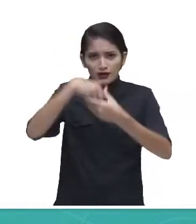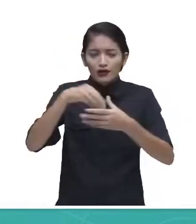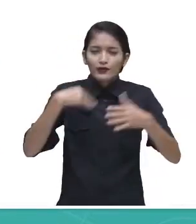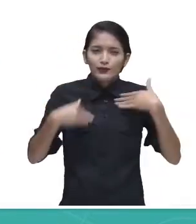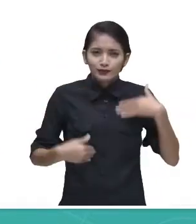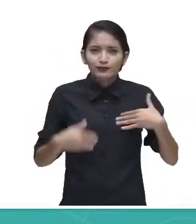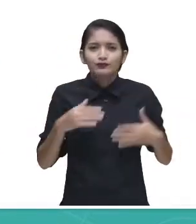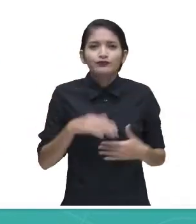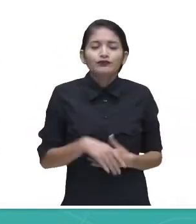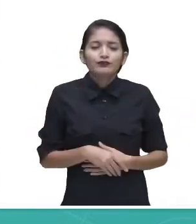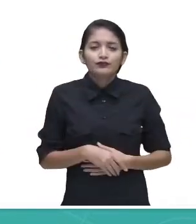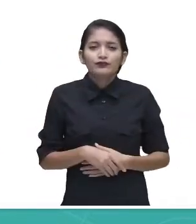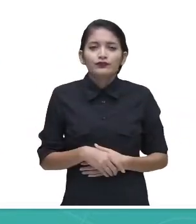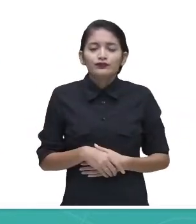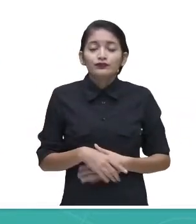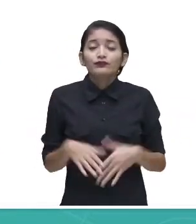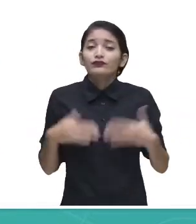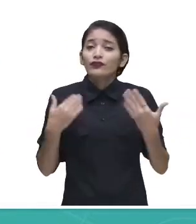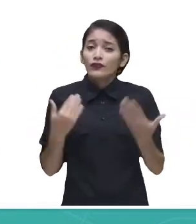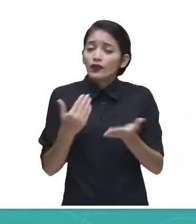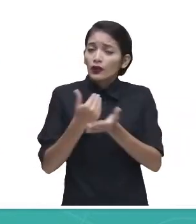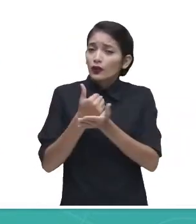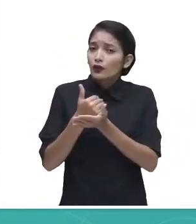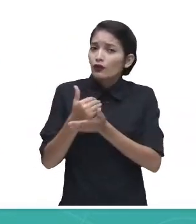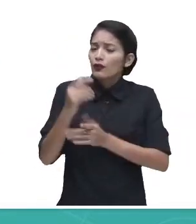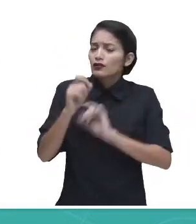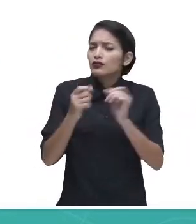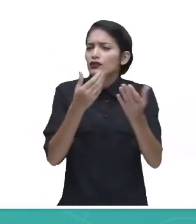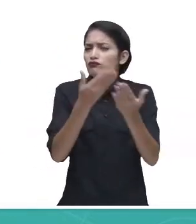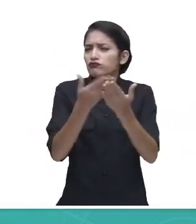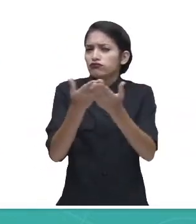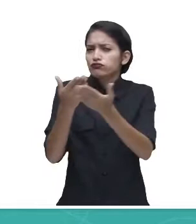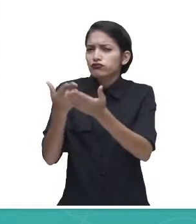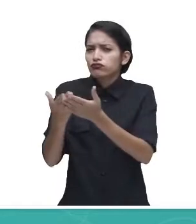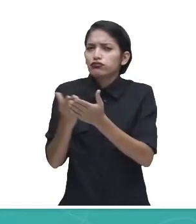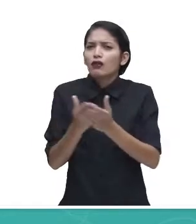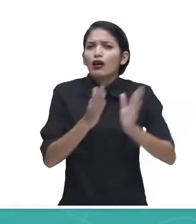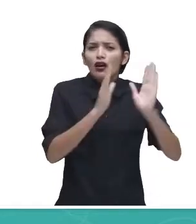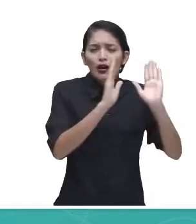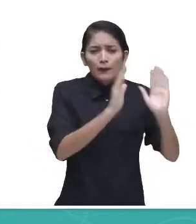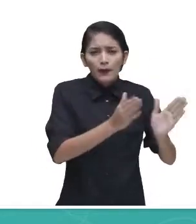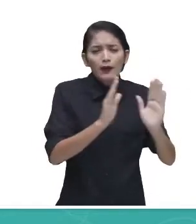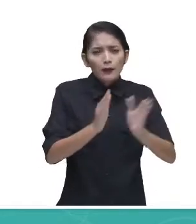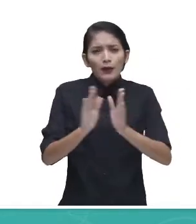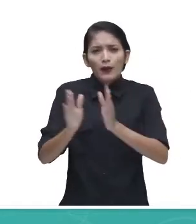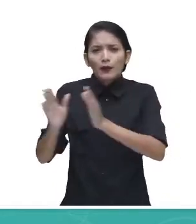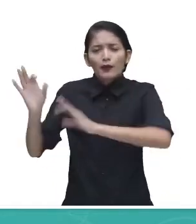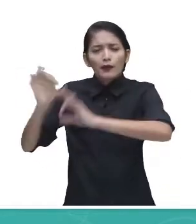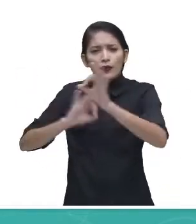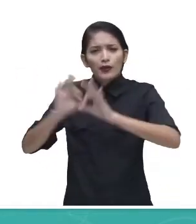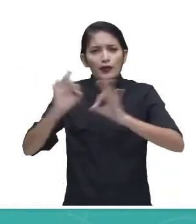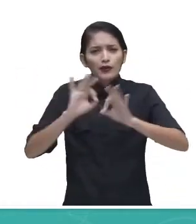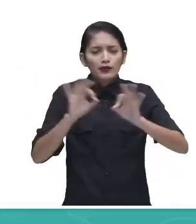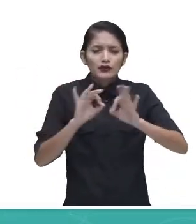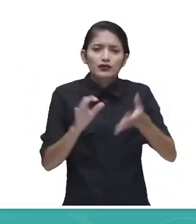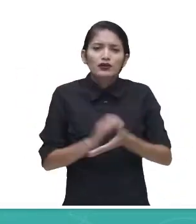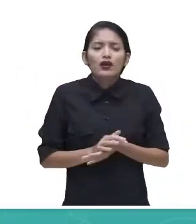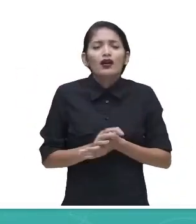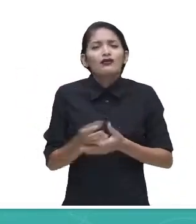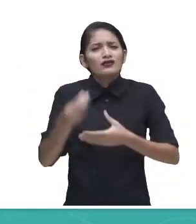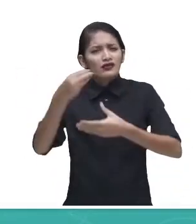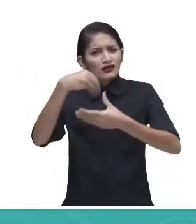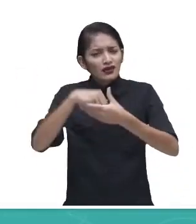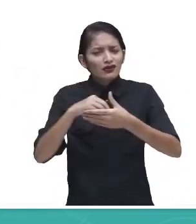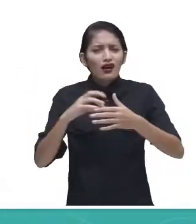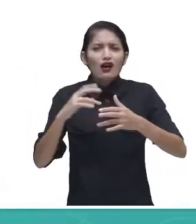funcionam. Para isso, a gente começa aí a estudar os níveis de organização, desde átomos, moléculas, até